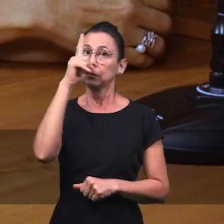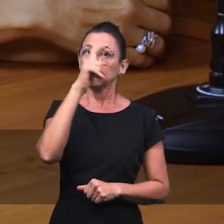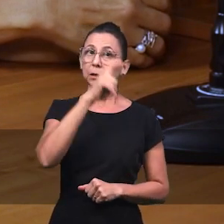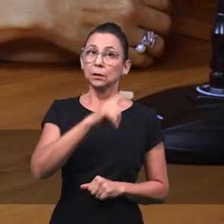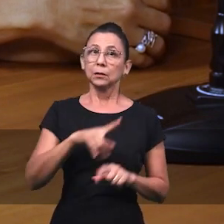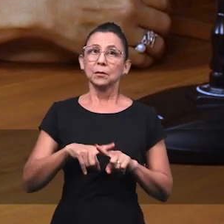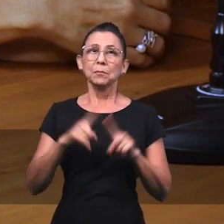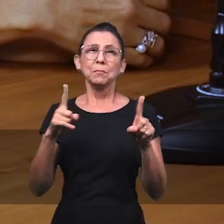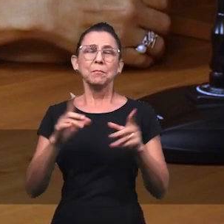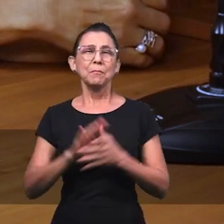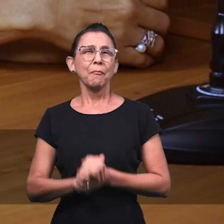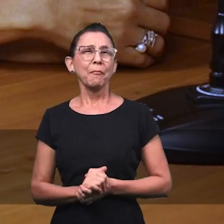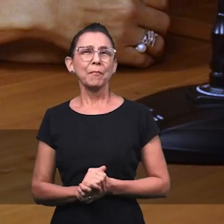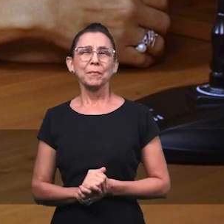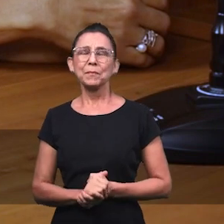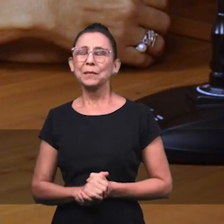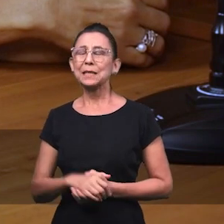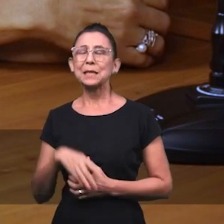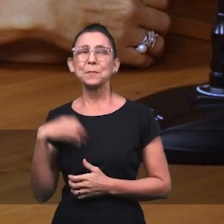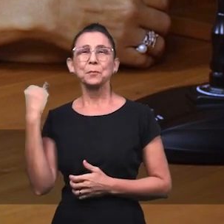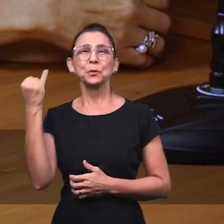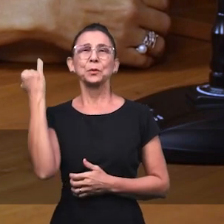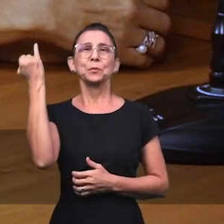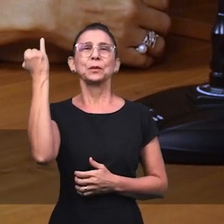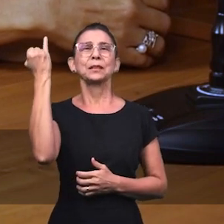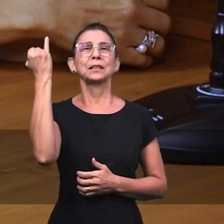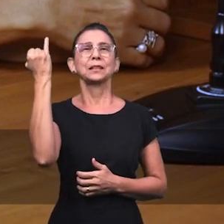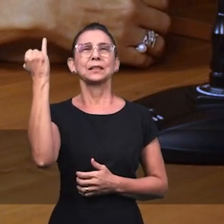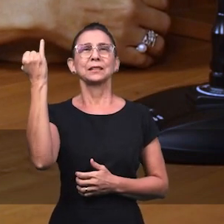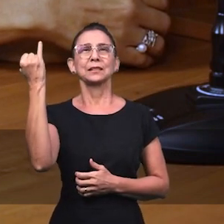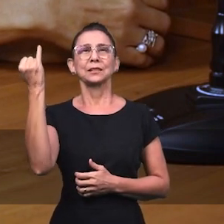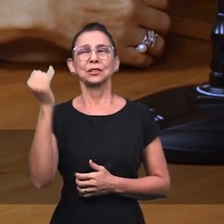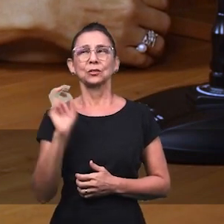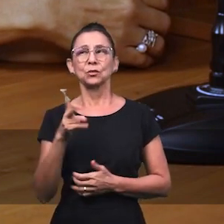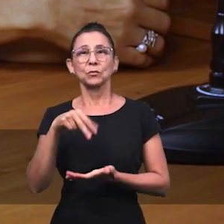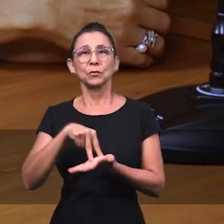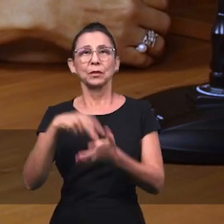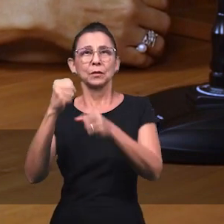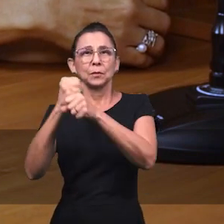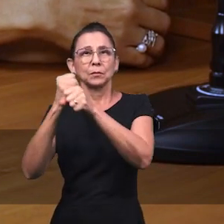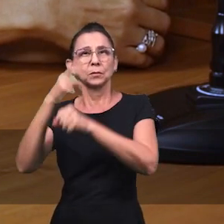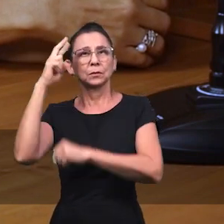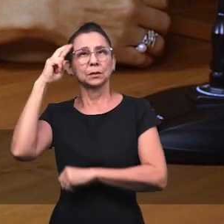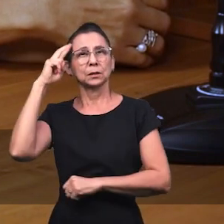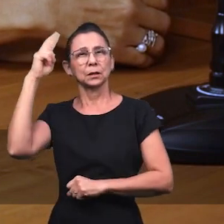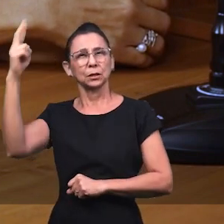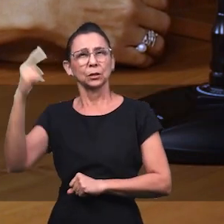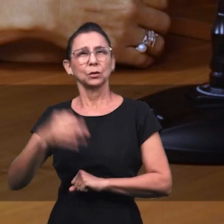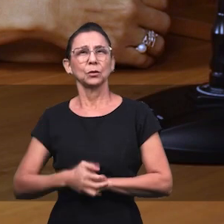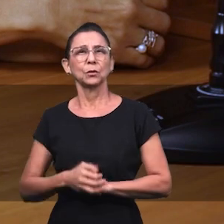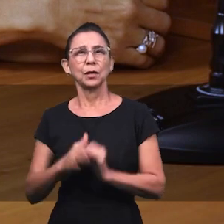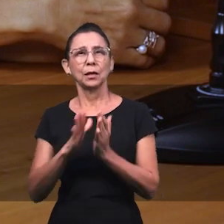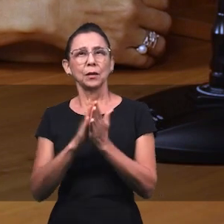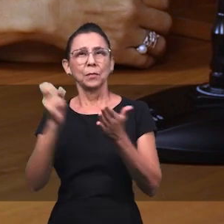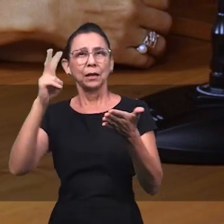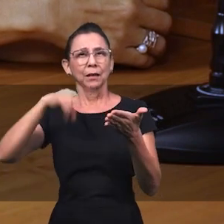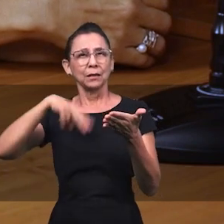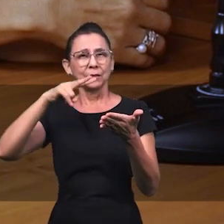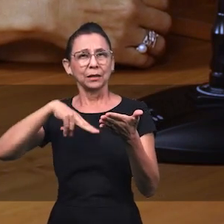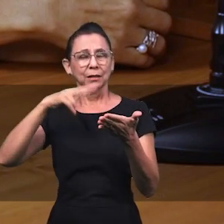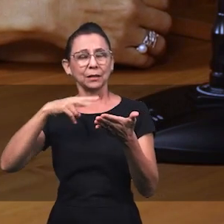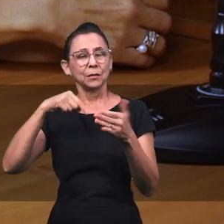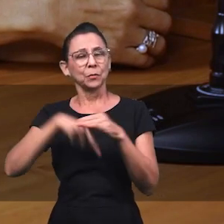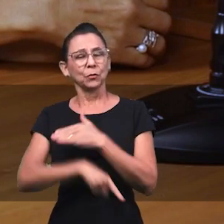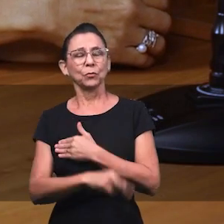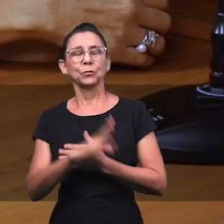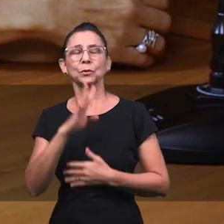difíceis. Mas vale muito a pena permanecer na obra, ouvir a palavra e conhecer mais a palavra